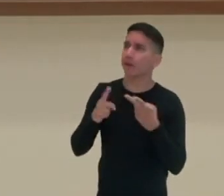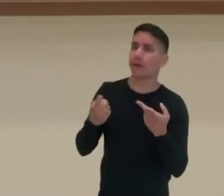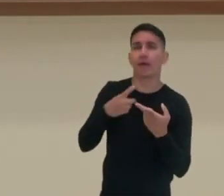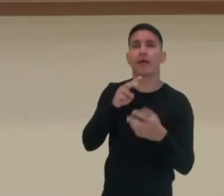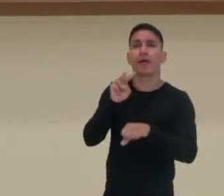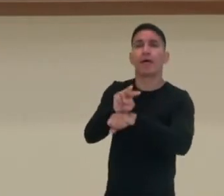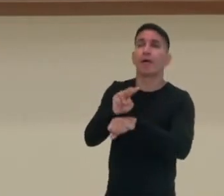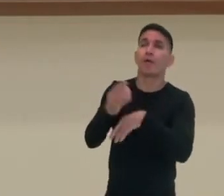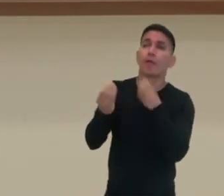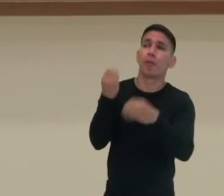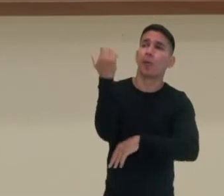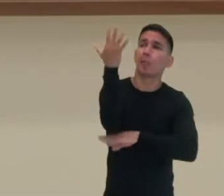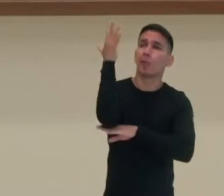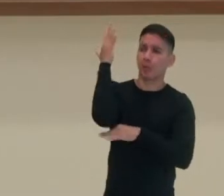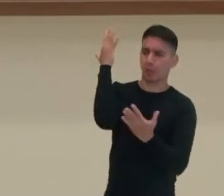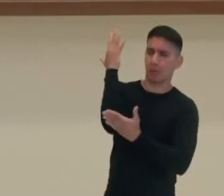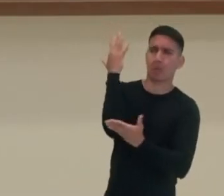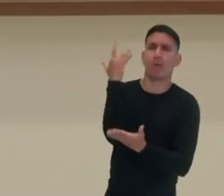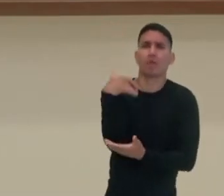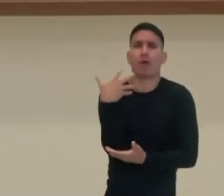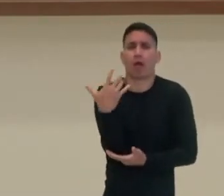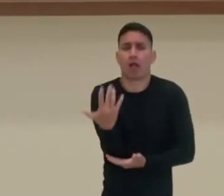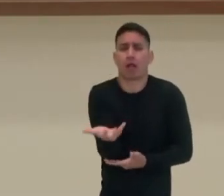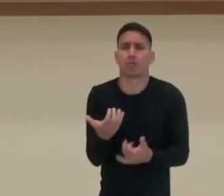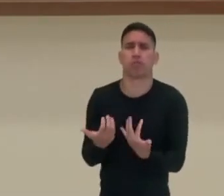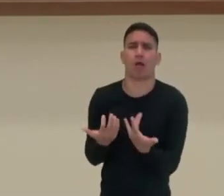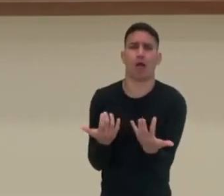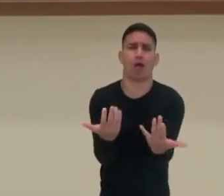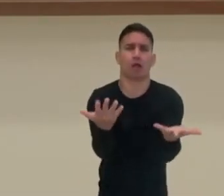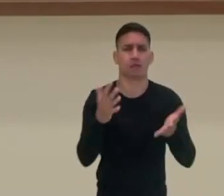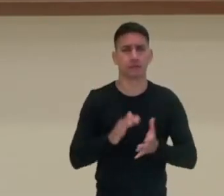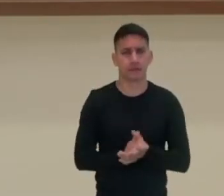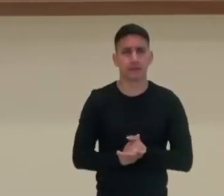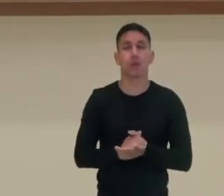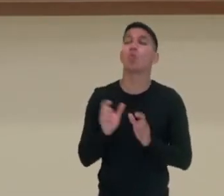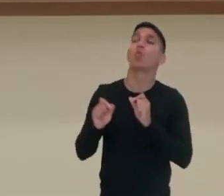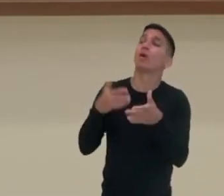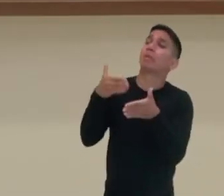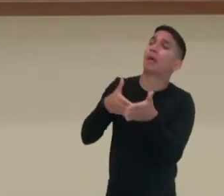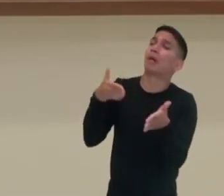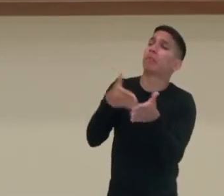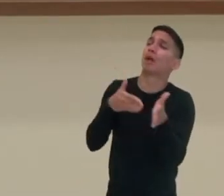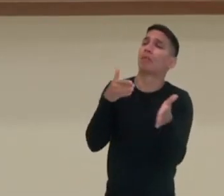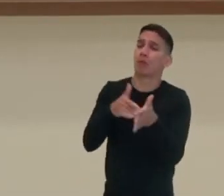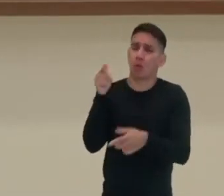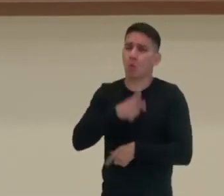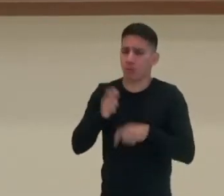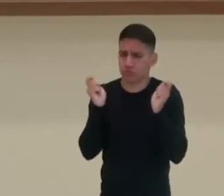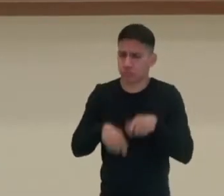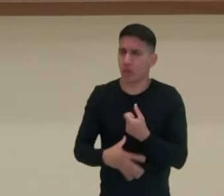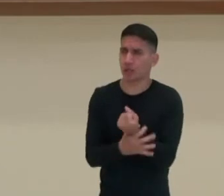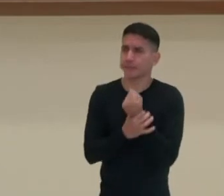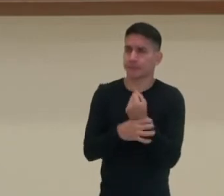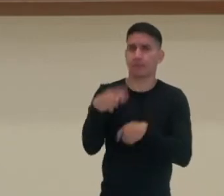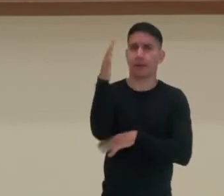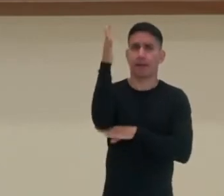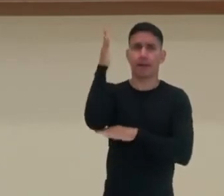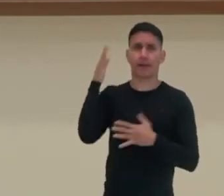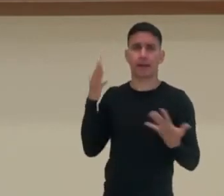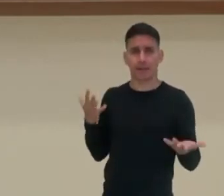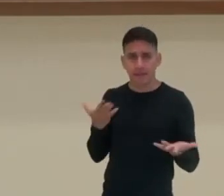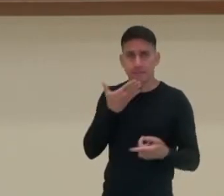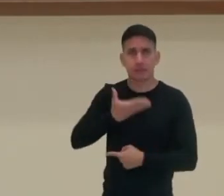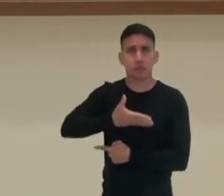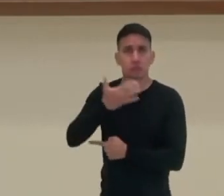o desmatamento, sobre os empecilhos para ter um meio ambiente mais seguro, um